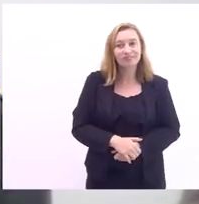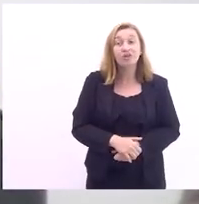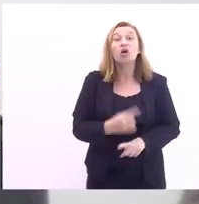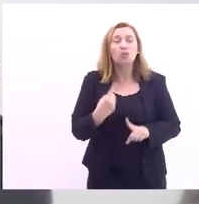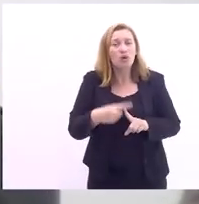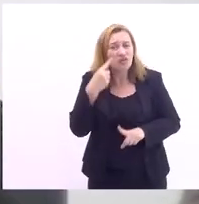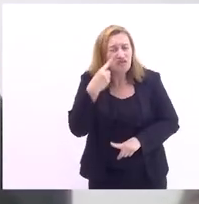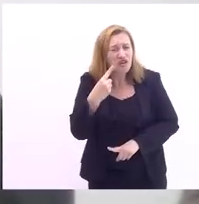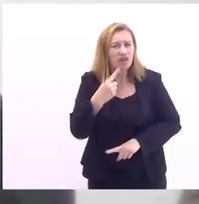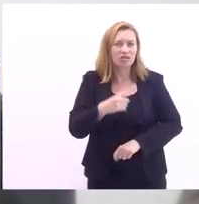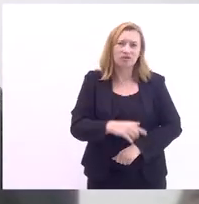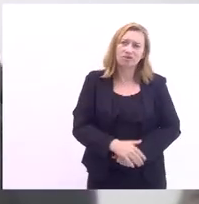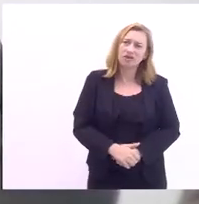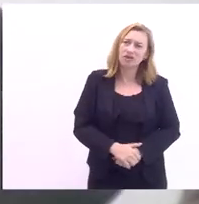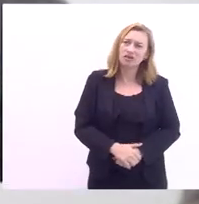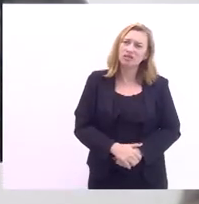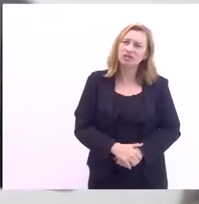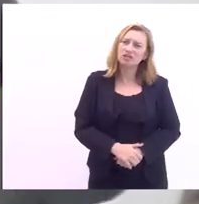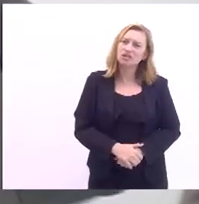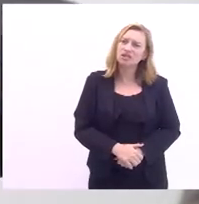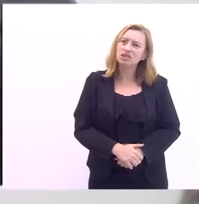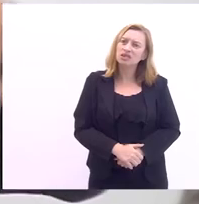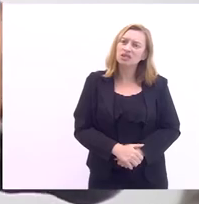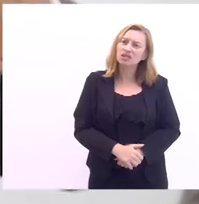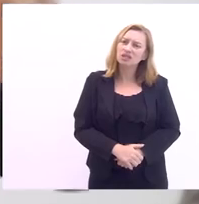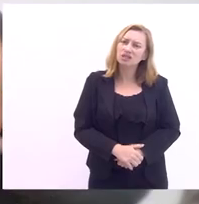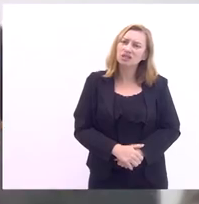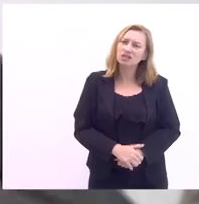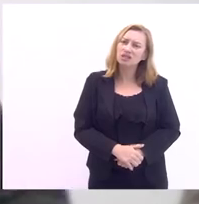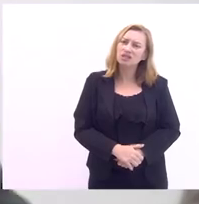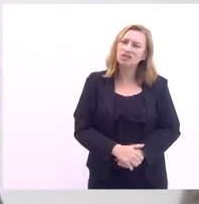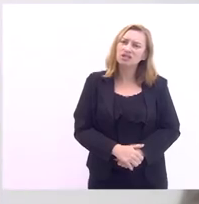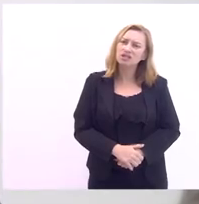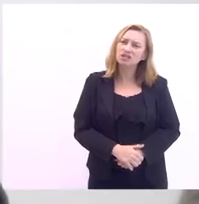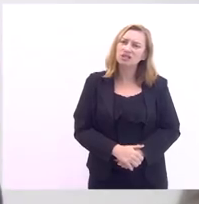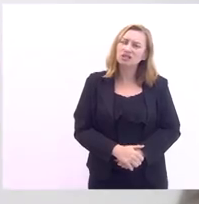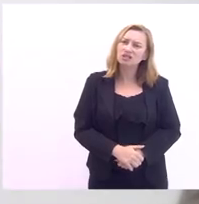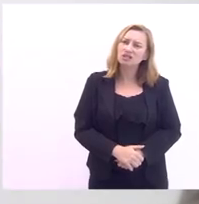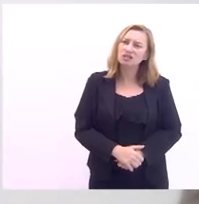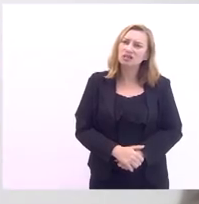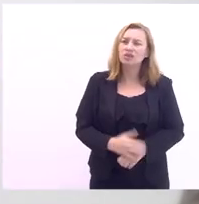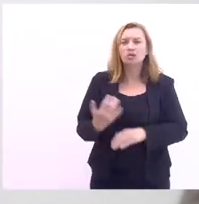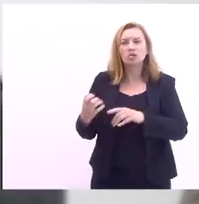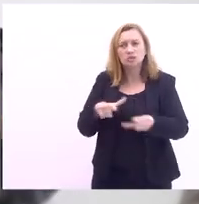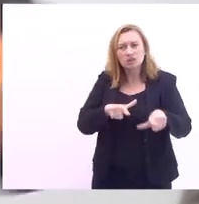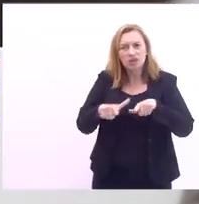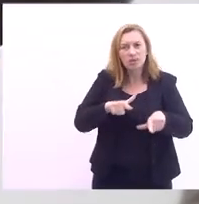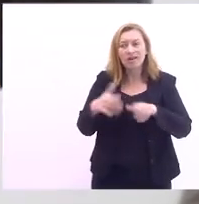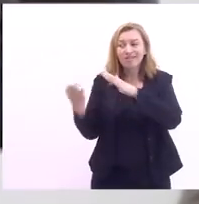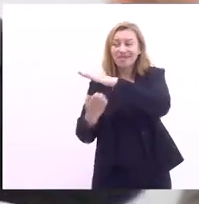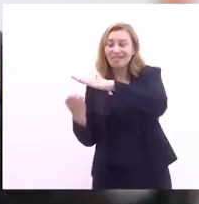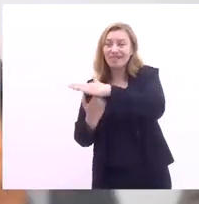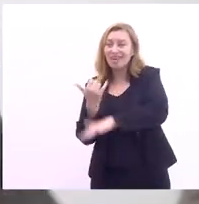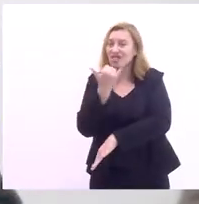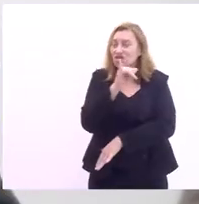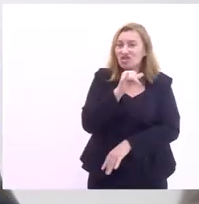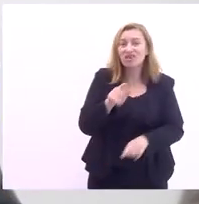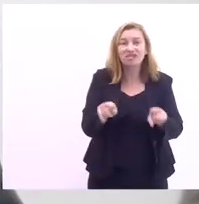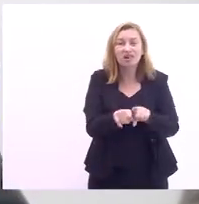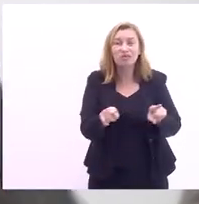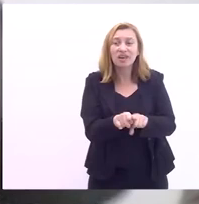Porque, veja bem, a cumplicidade da Agência Nacional de Energia Elétrica, à época também do